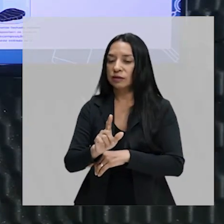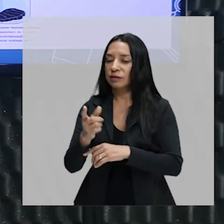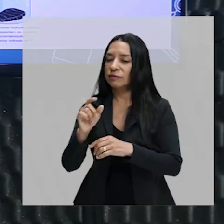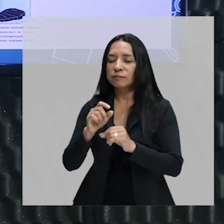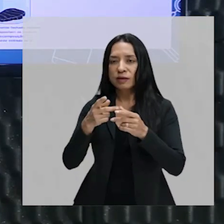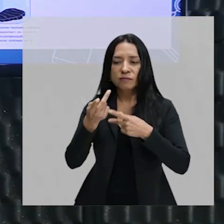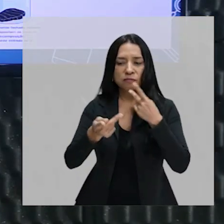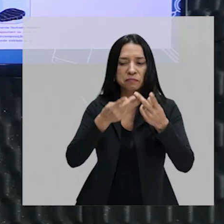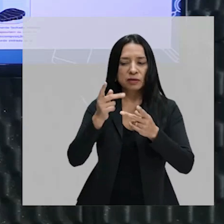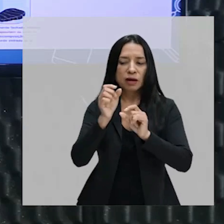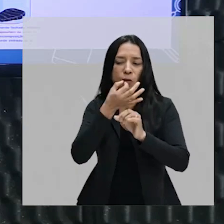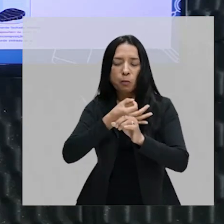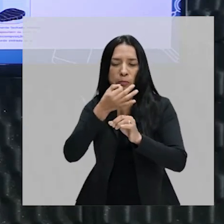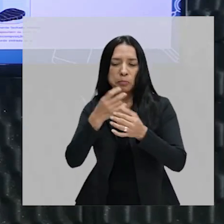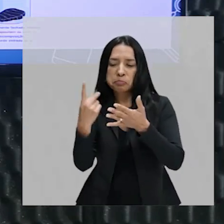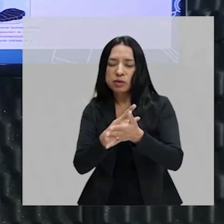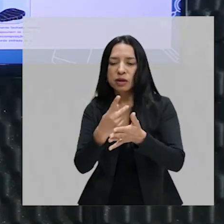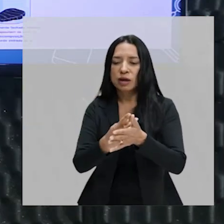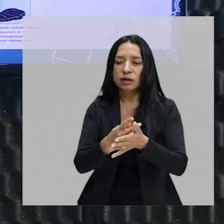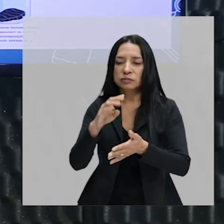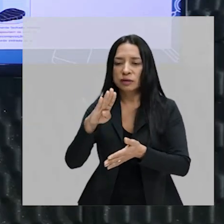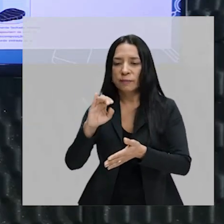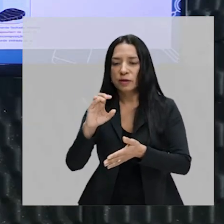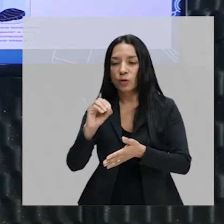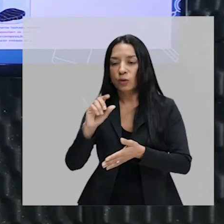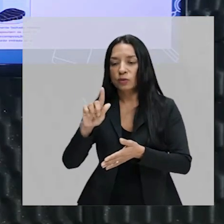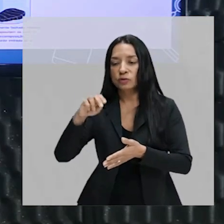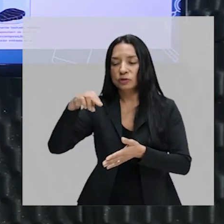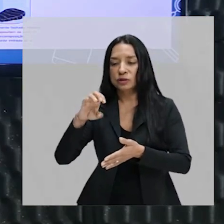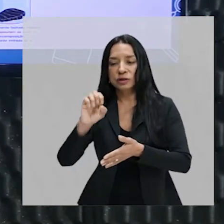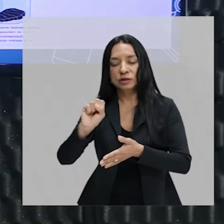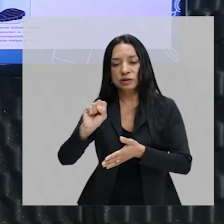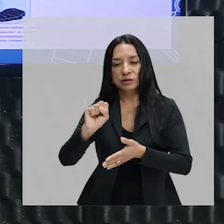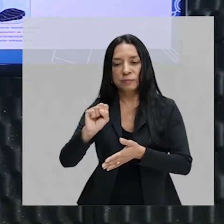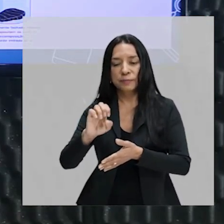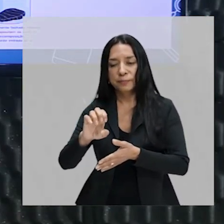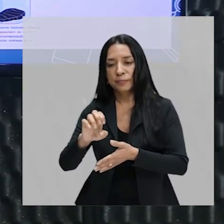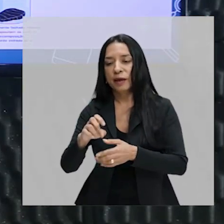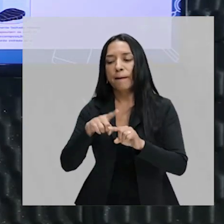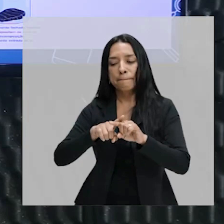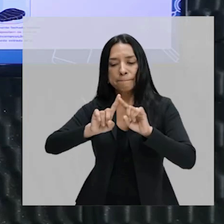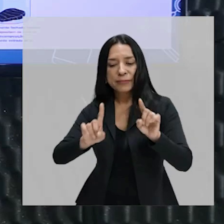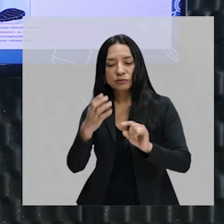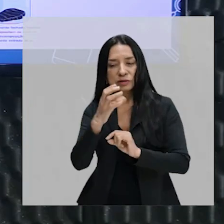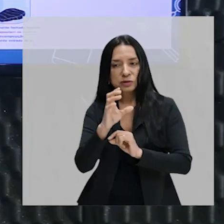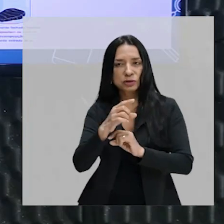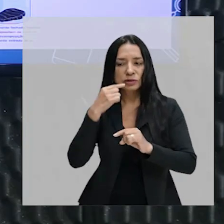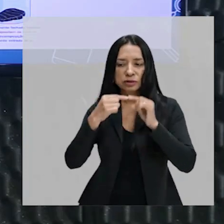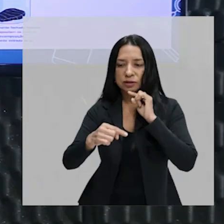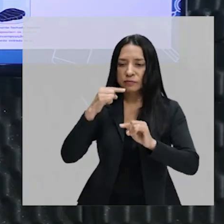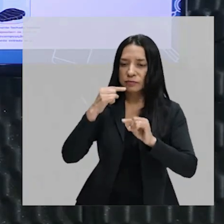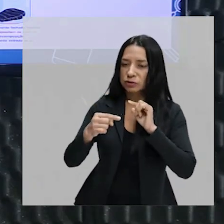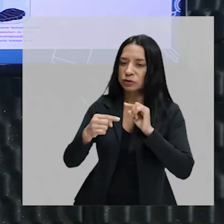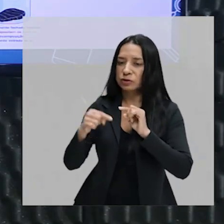da abiogênese tá só que os cientistas que defendiam a abiogênese eles tinham argumentos para